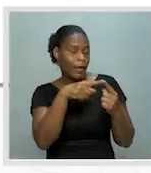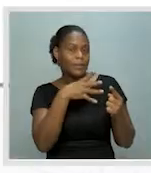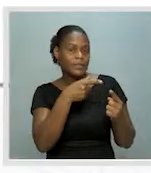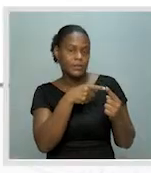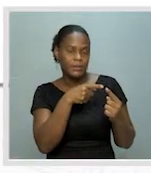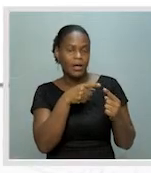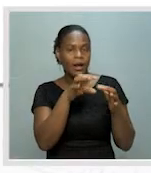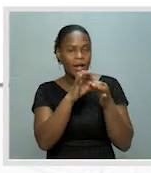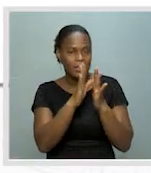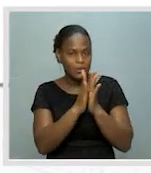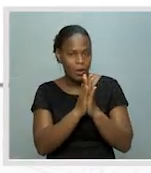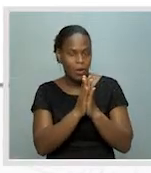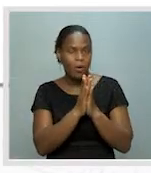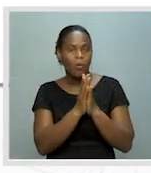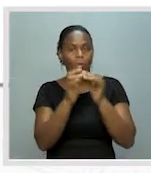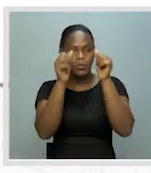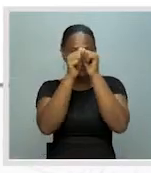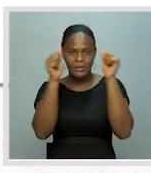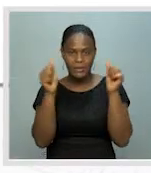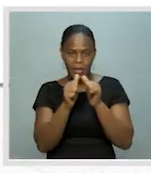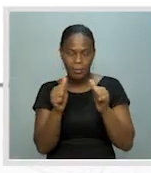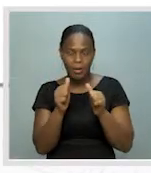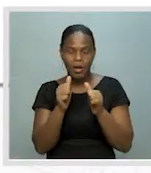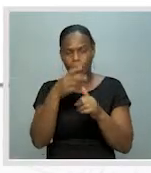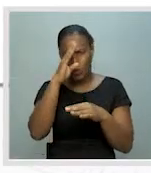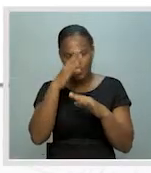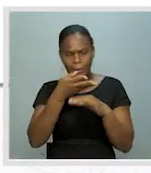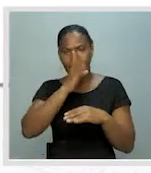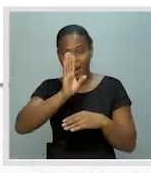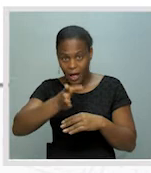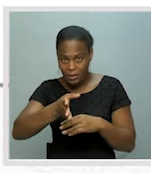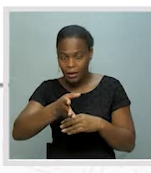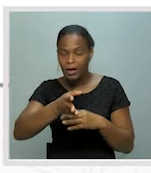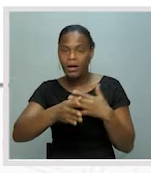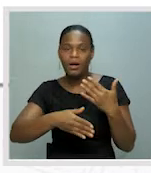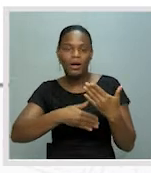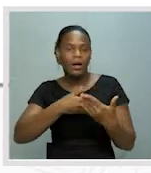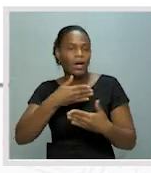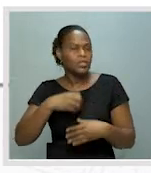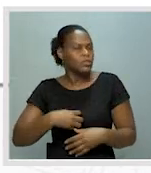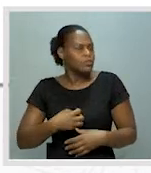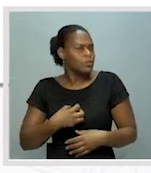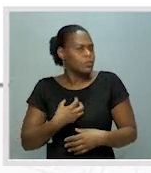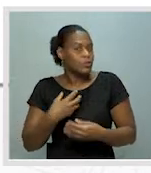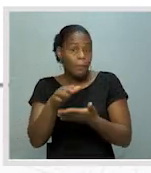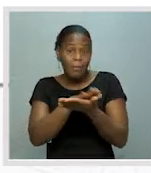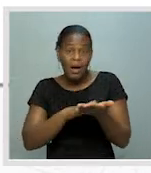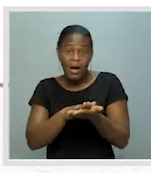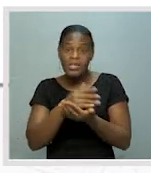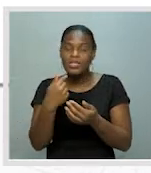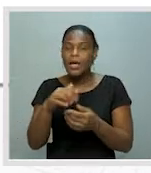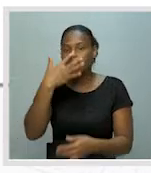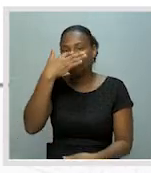diz: religião é um sistema de ritos, práticas, sentimentos baseados